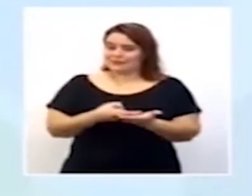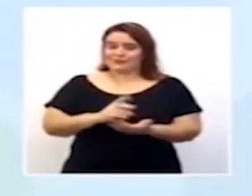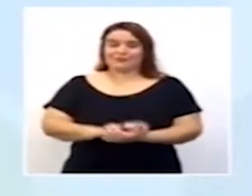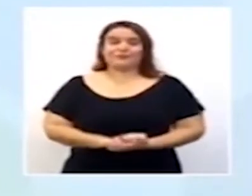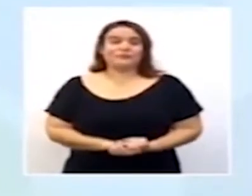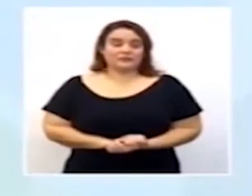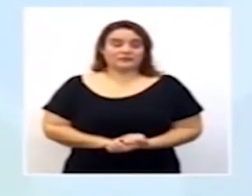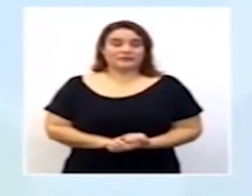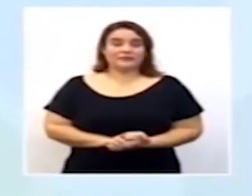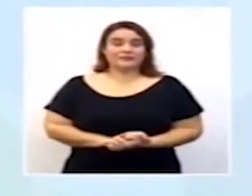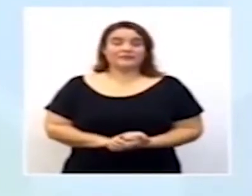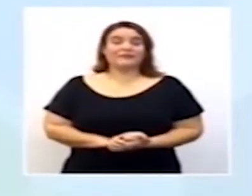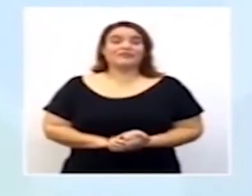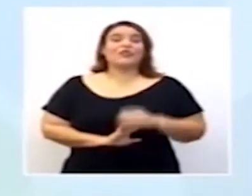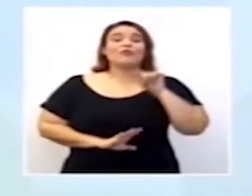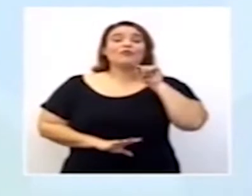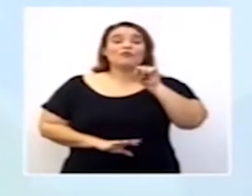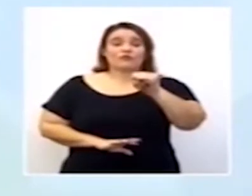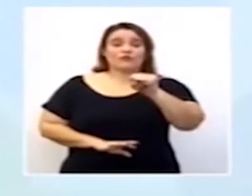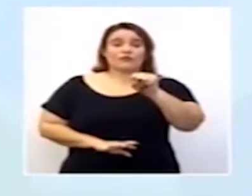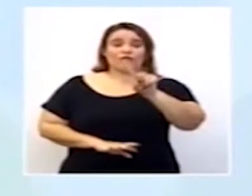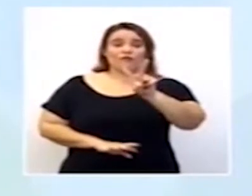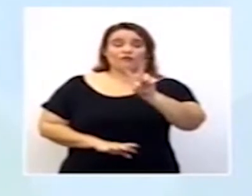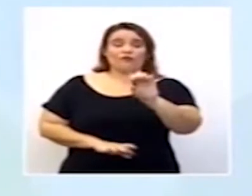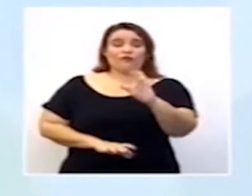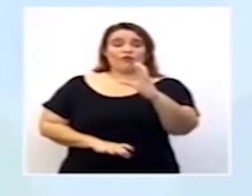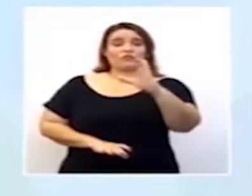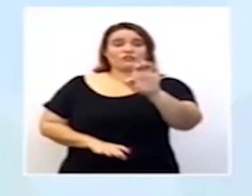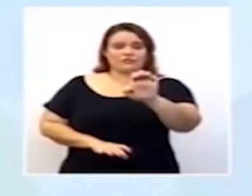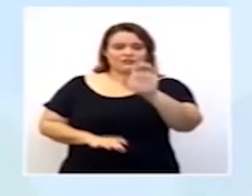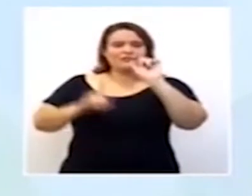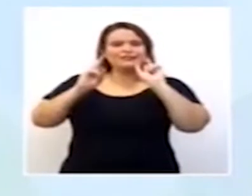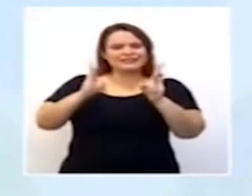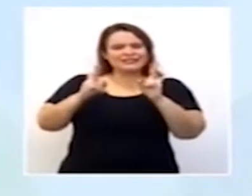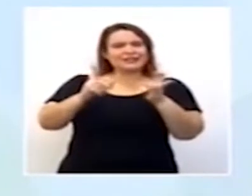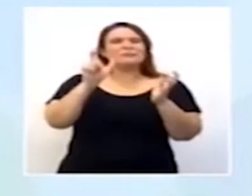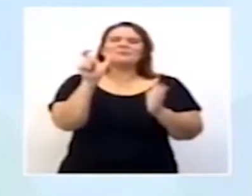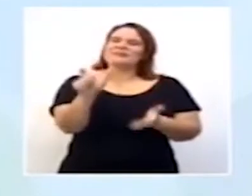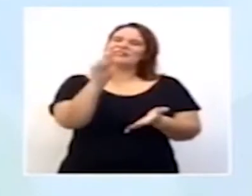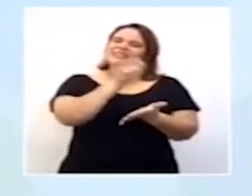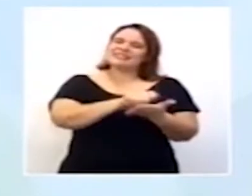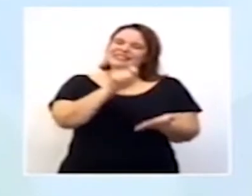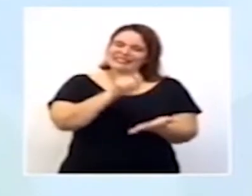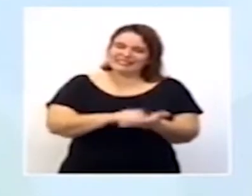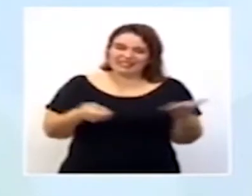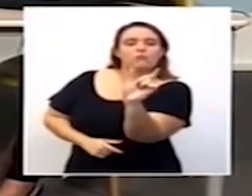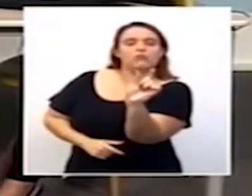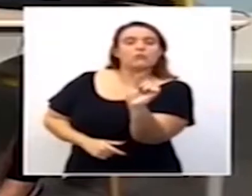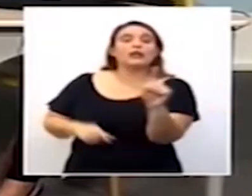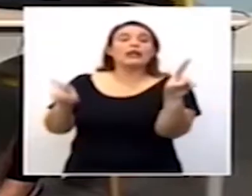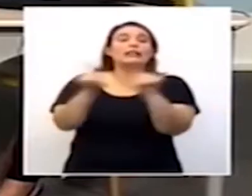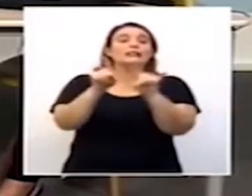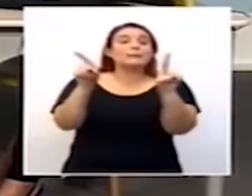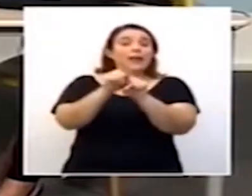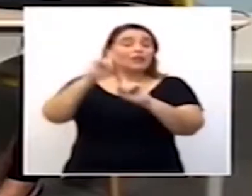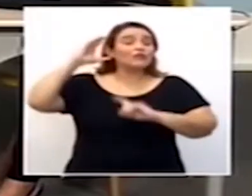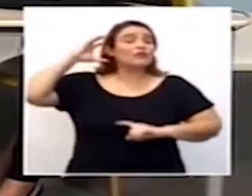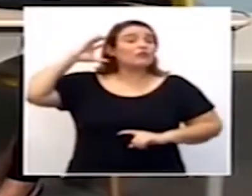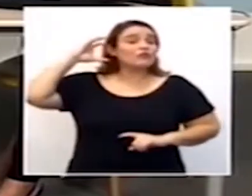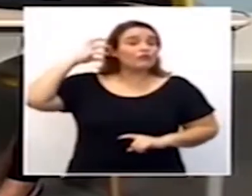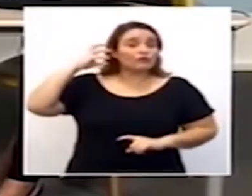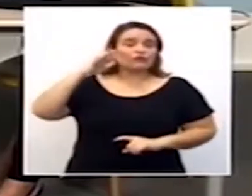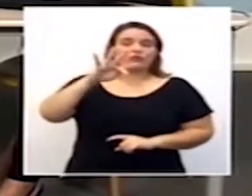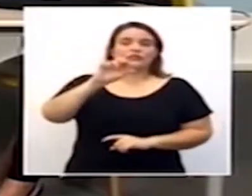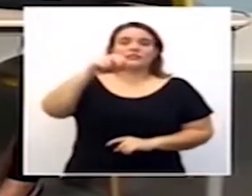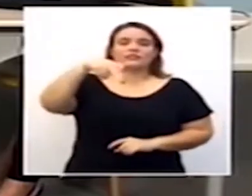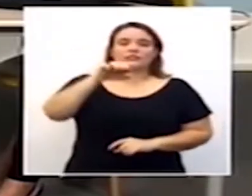sempre teve essa forma escrita vocês acha aqui sempre foi escrito assim como ela era escrita antes como que era exatamente por isso é